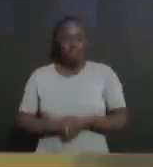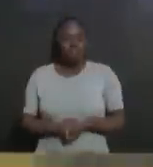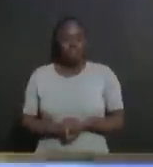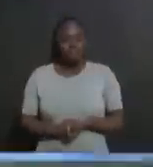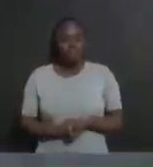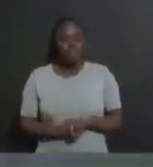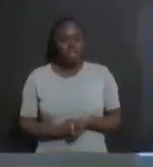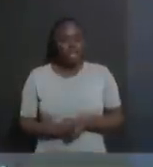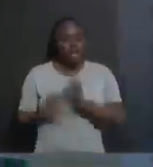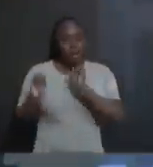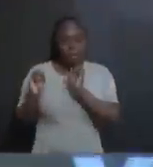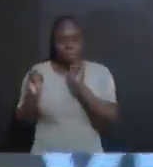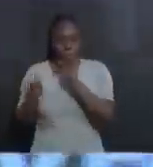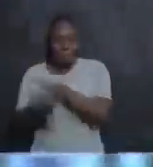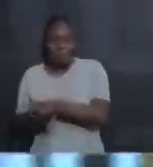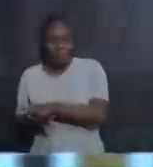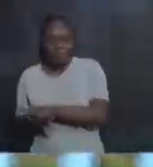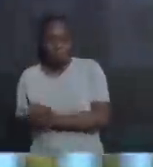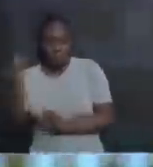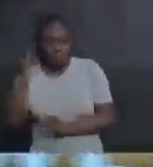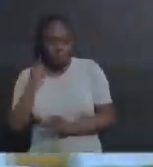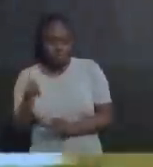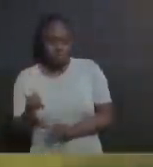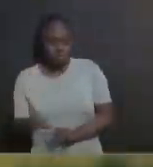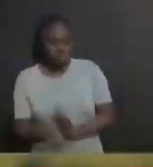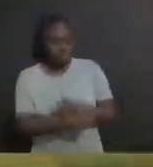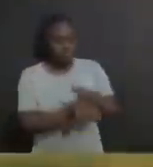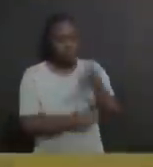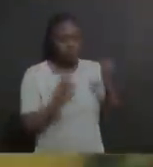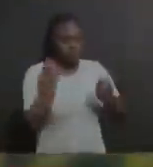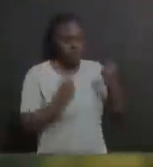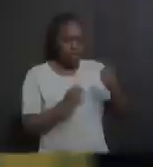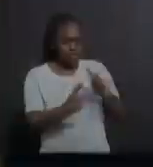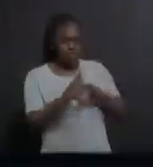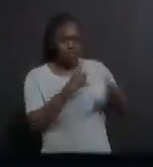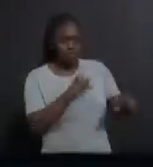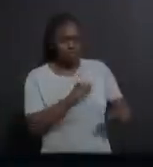Vambora, pronto, eu entreguei a profecia. Foi embora.